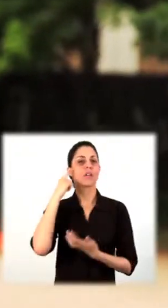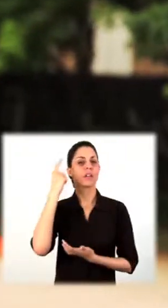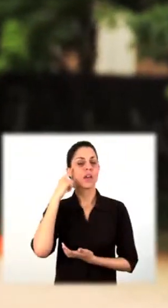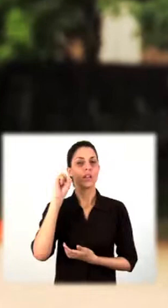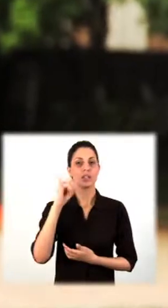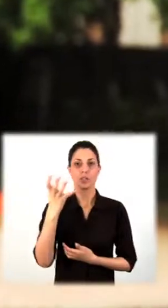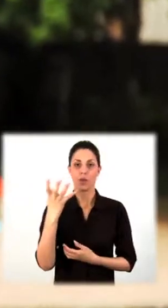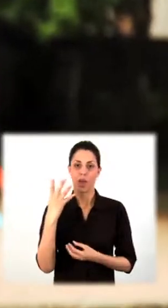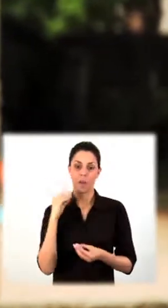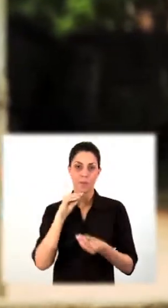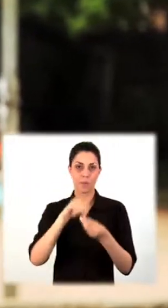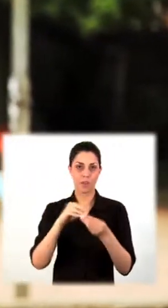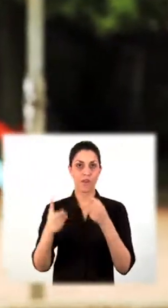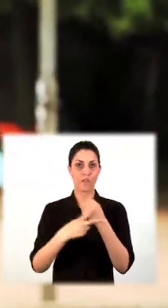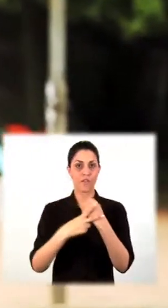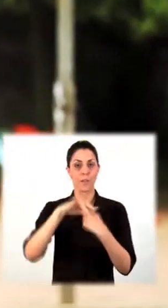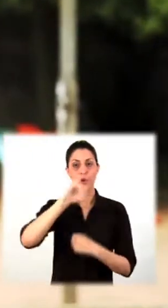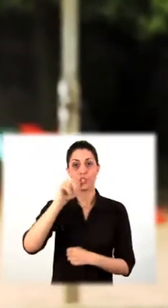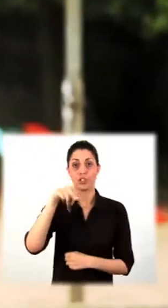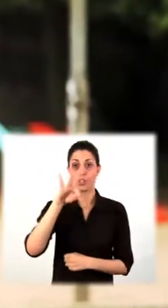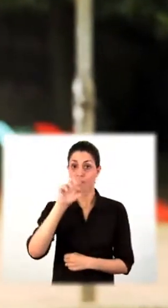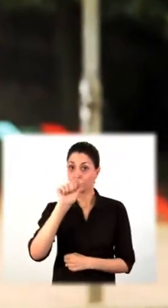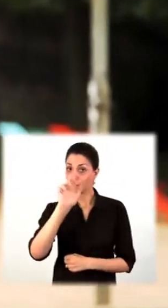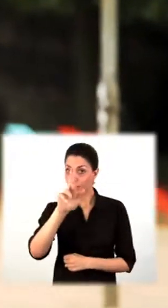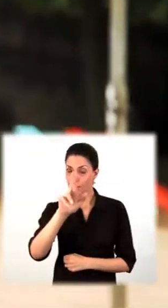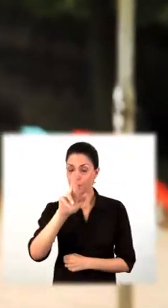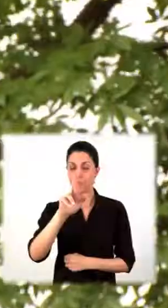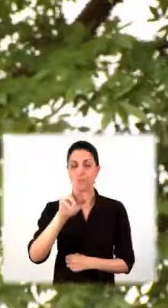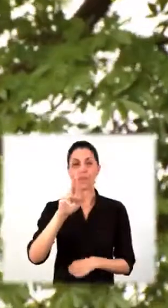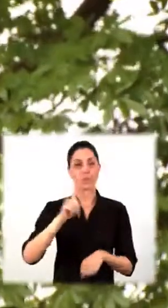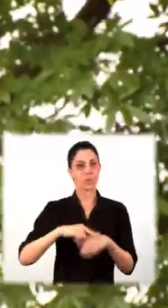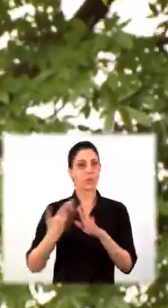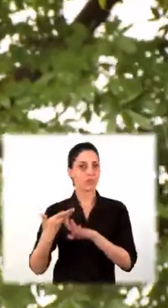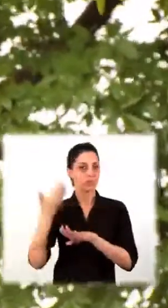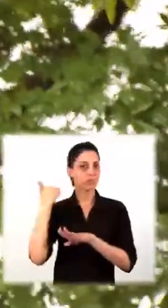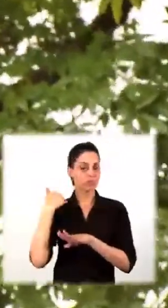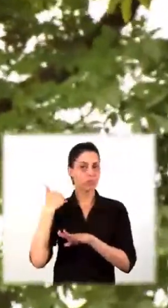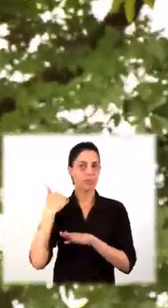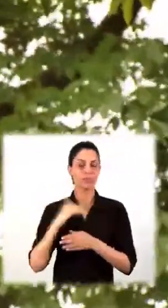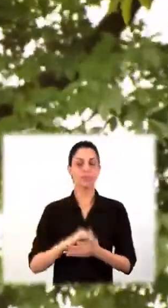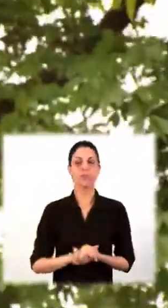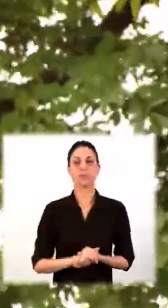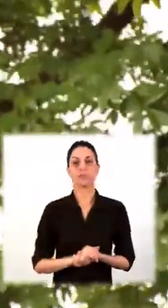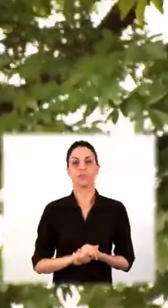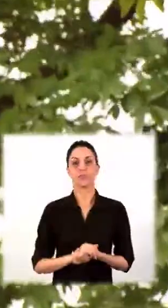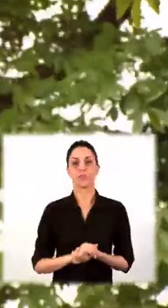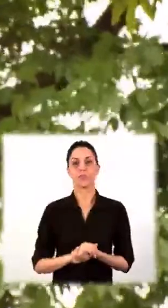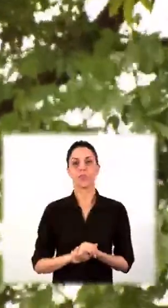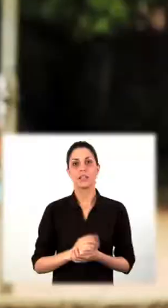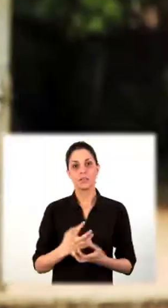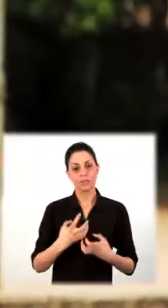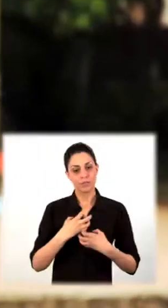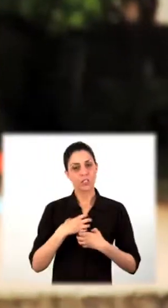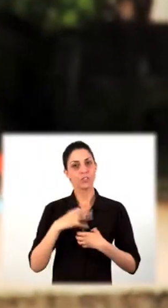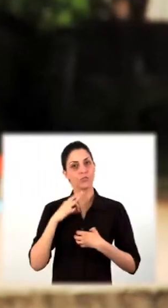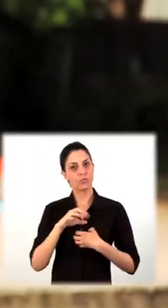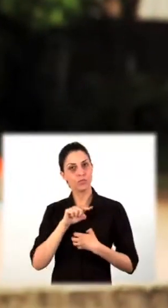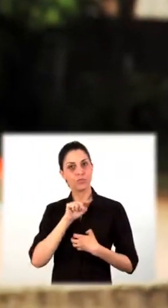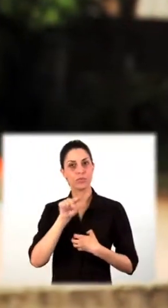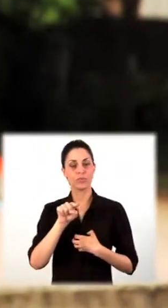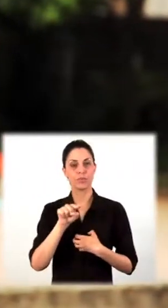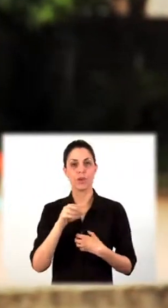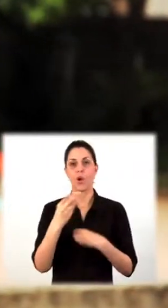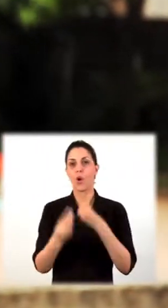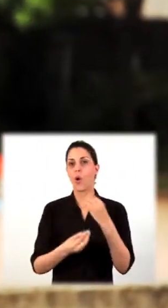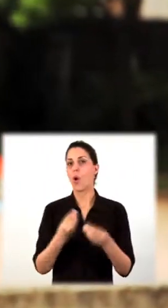é a ideia? Se eu quiser colocar o verbo jantar nesse tempo, né, com